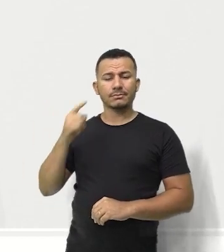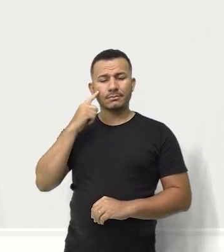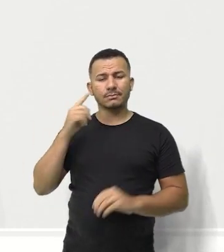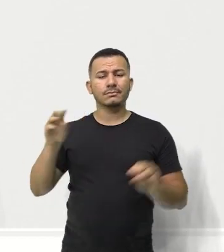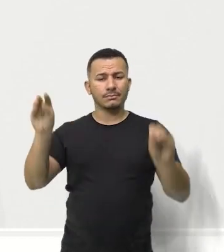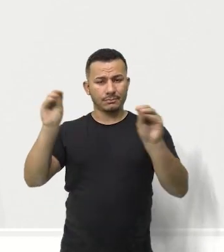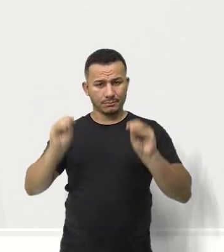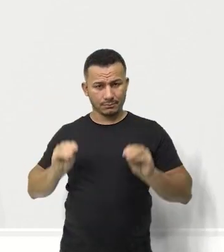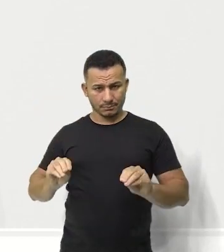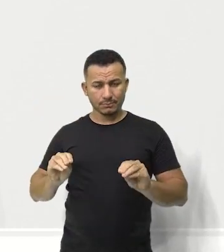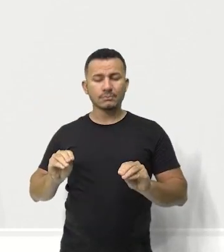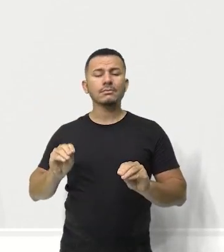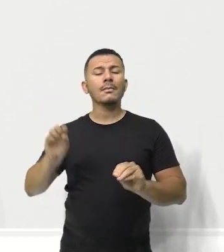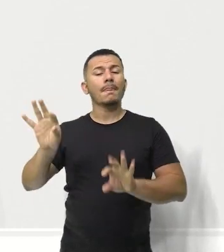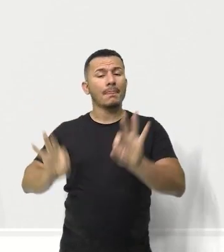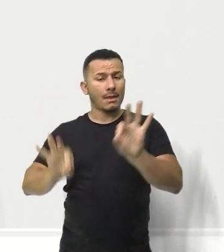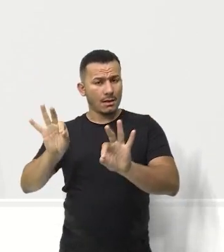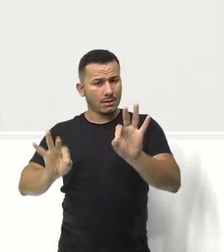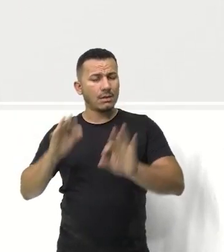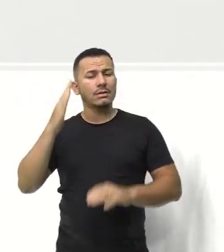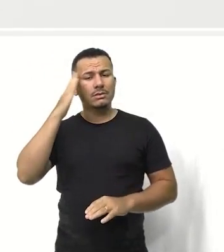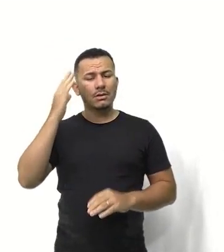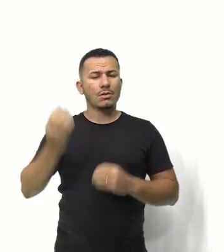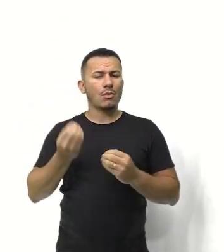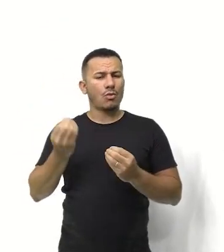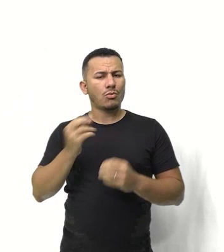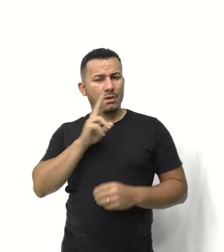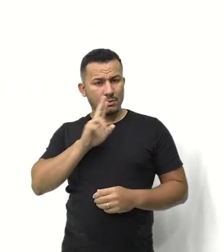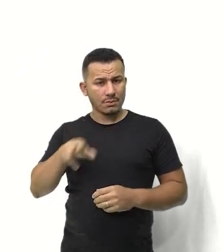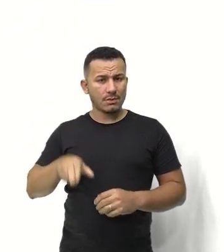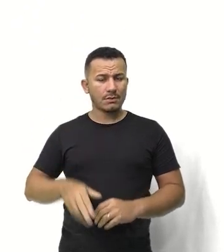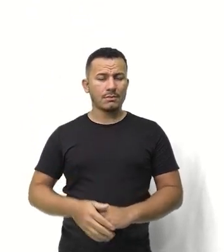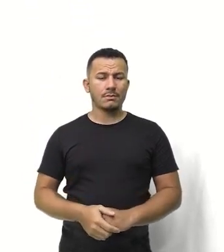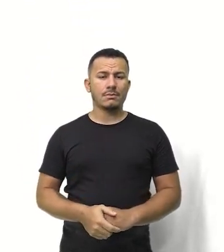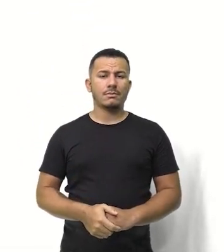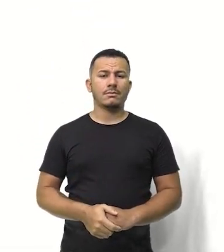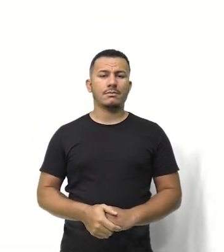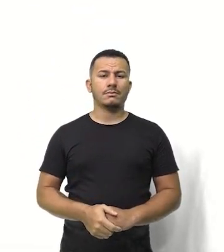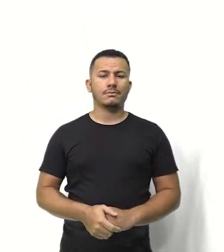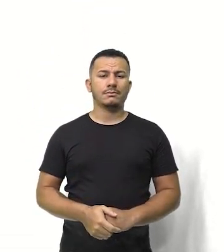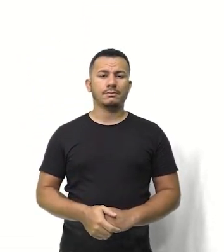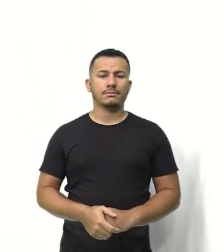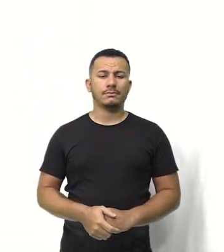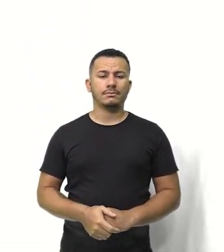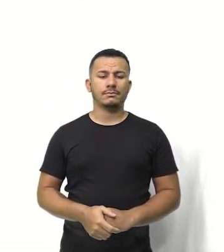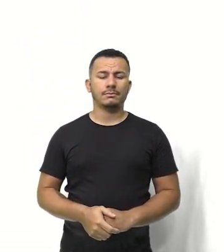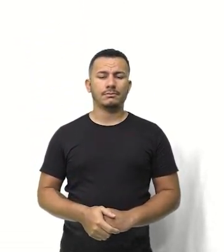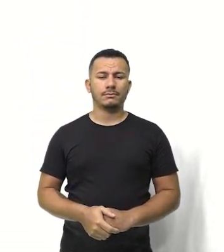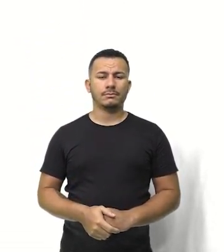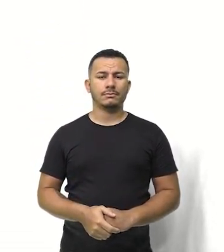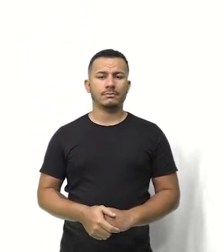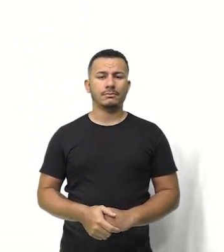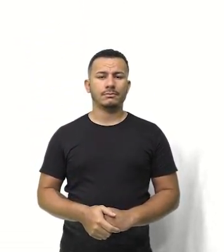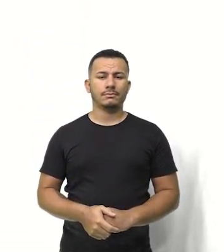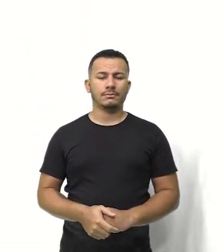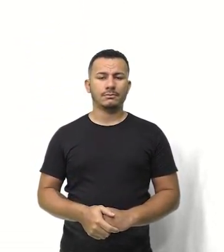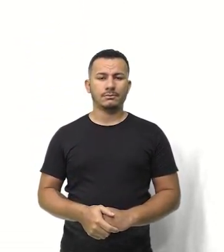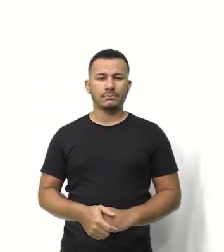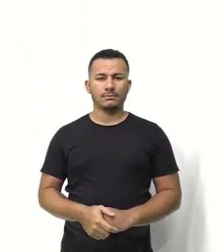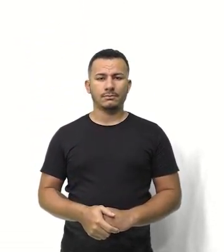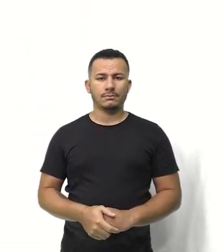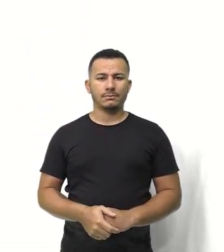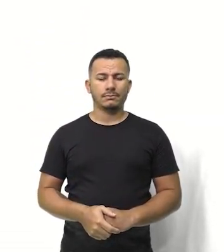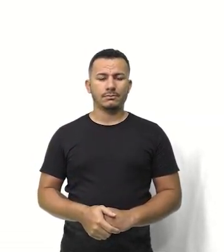vou agora subir e vamos ver como resolver essa situação aqui. Ó. Qual é a segunda